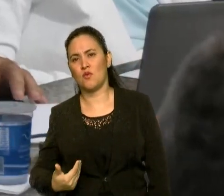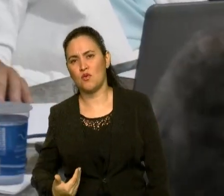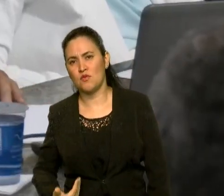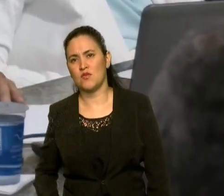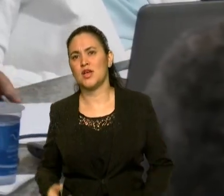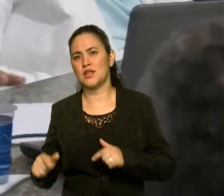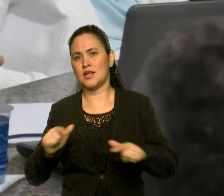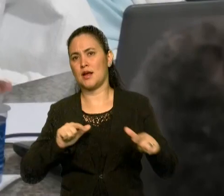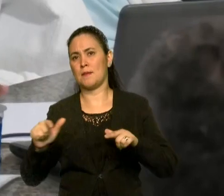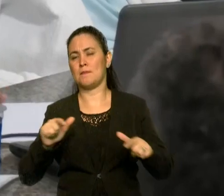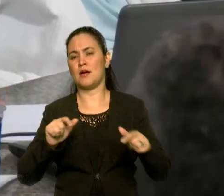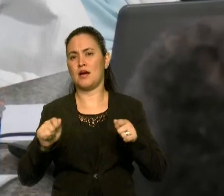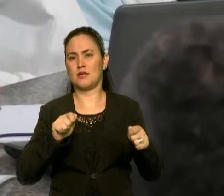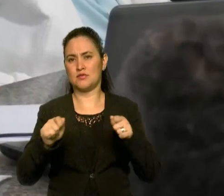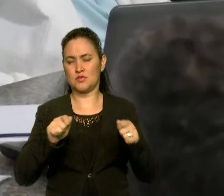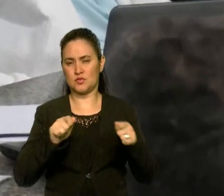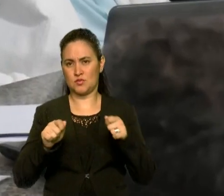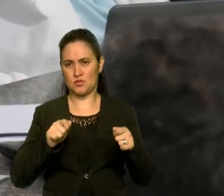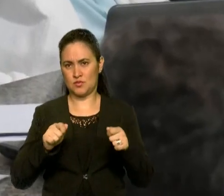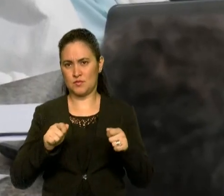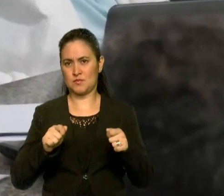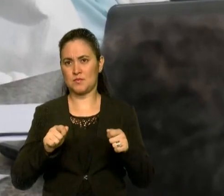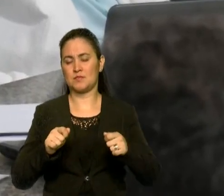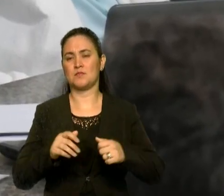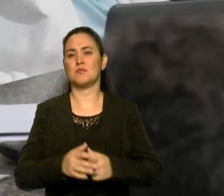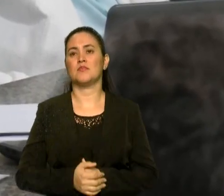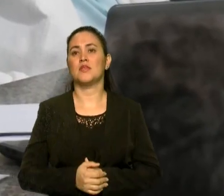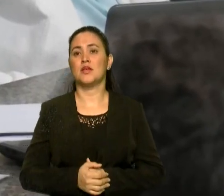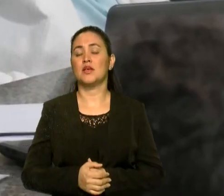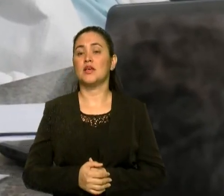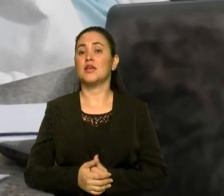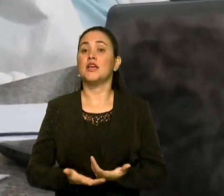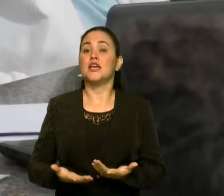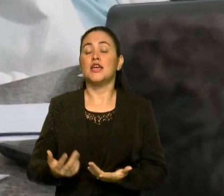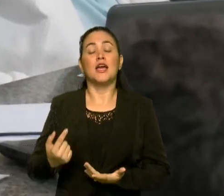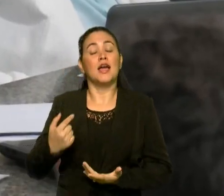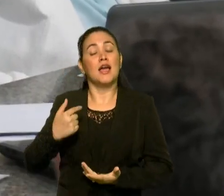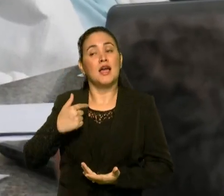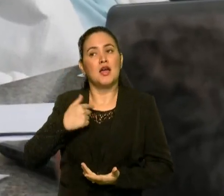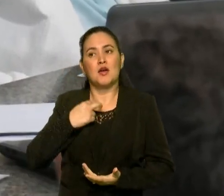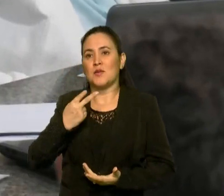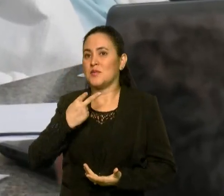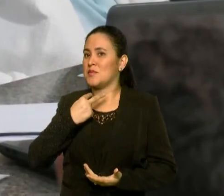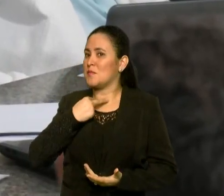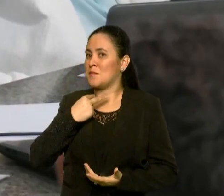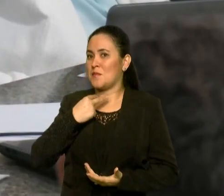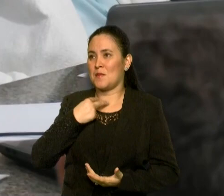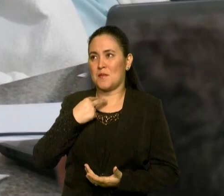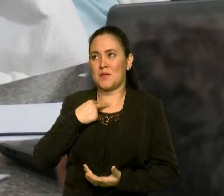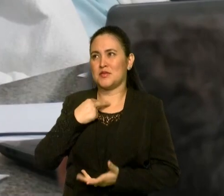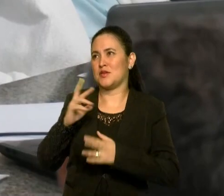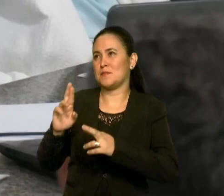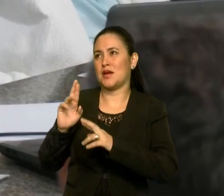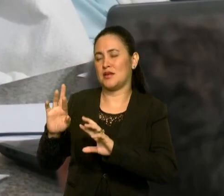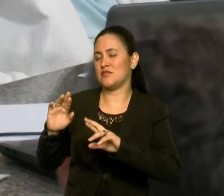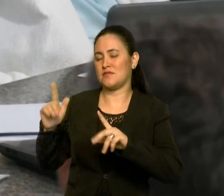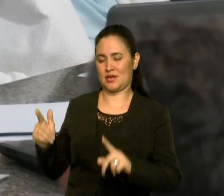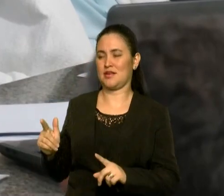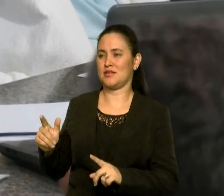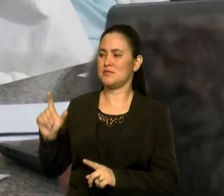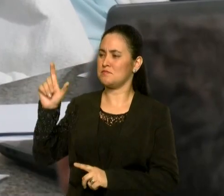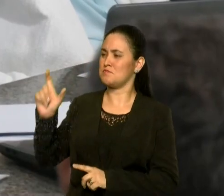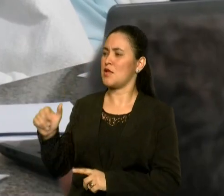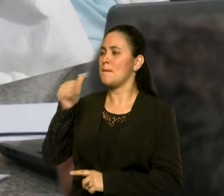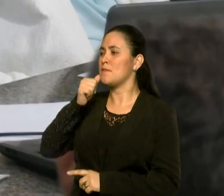diferente da nossa presidenta, a primeira presidente mulher do Estado do Maranhão na Assembleia Legislativa, com o coração que tem, com